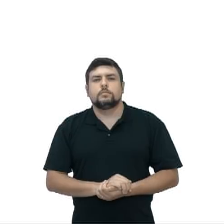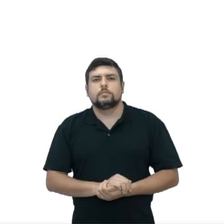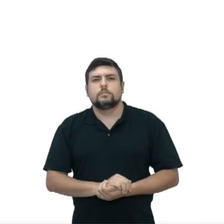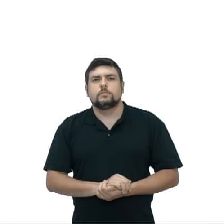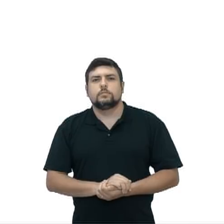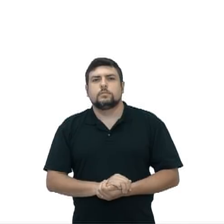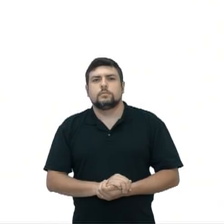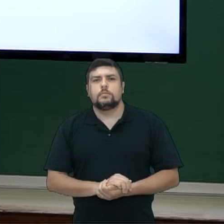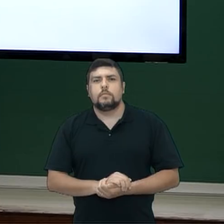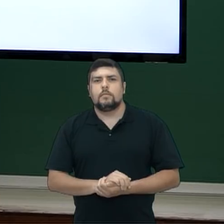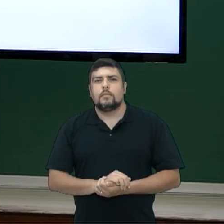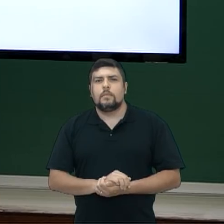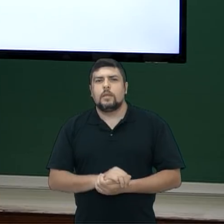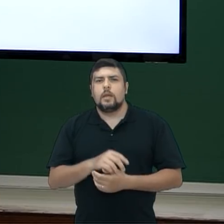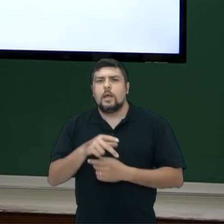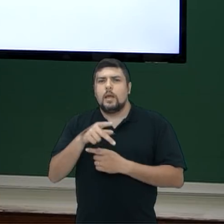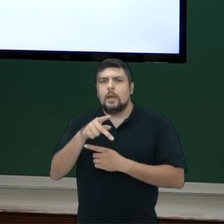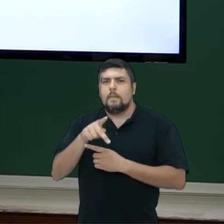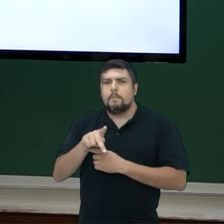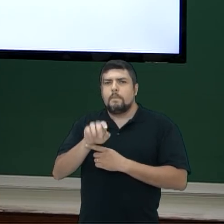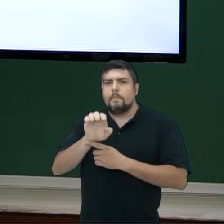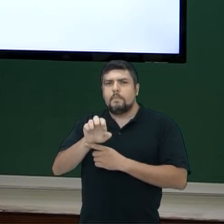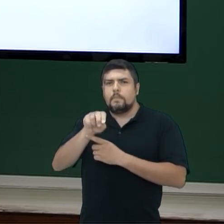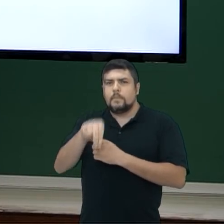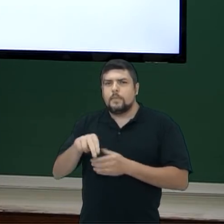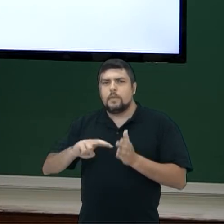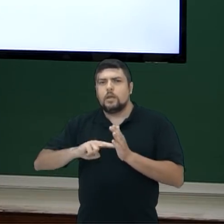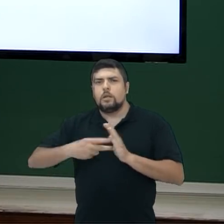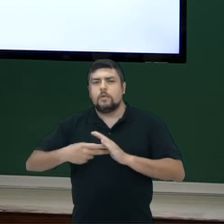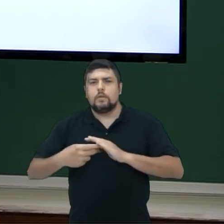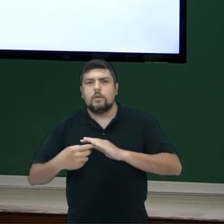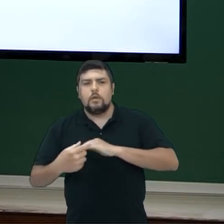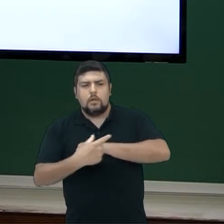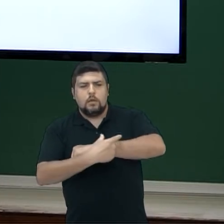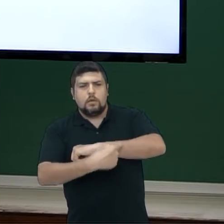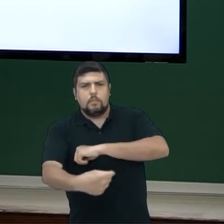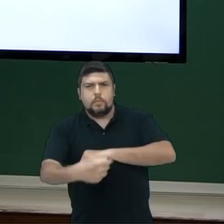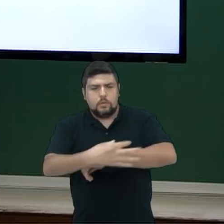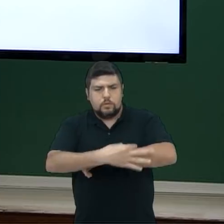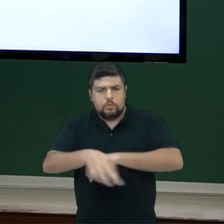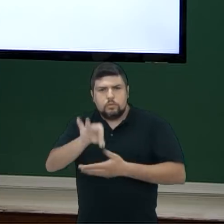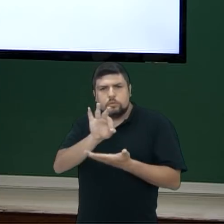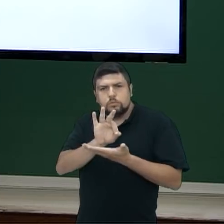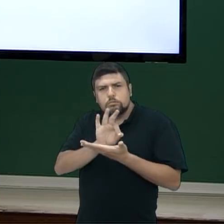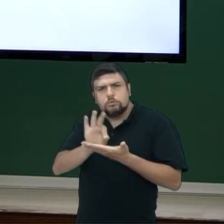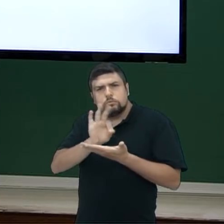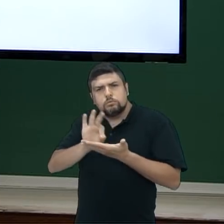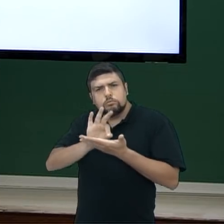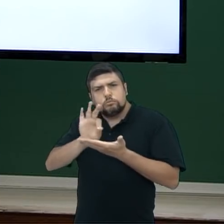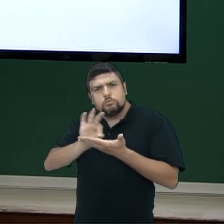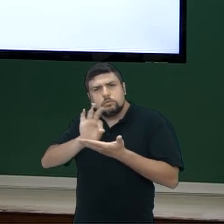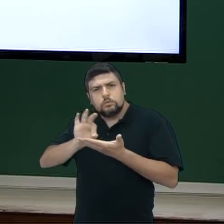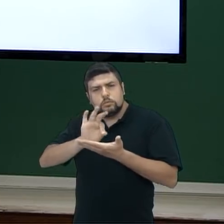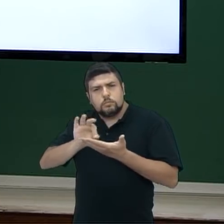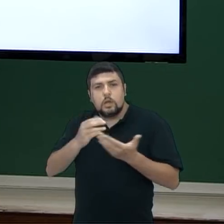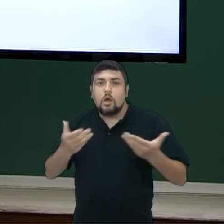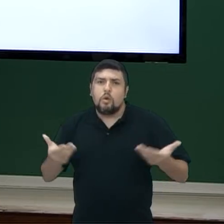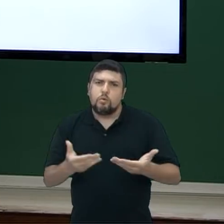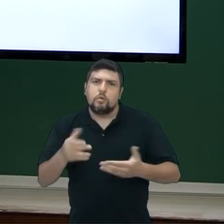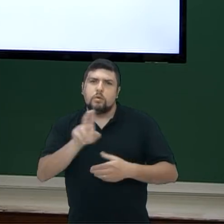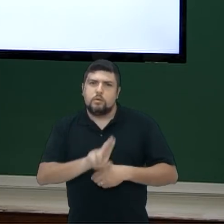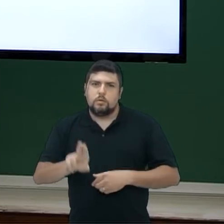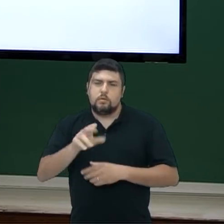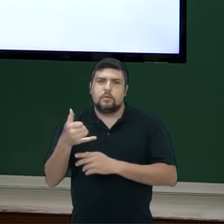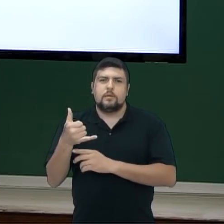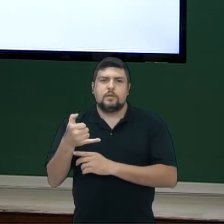Lembrando que a pena aqui, ela representa uma caneta, né? Que na antiguidade, a pena, ela era uma caneta em forma de pena. E